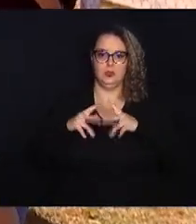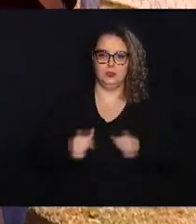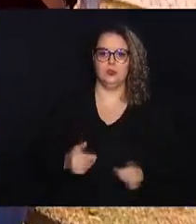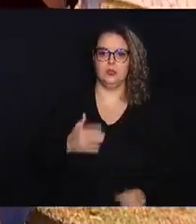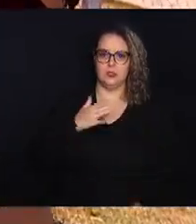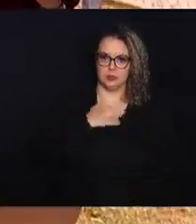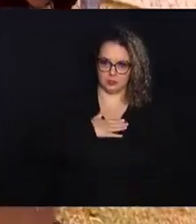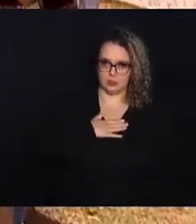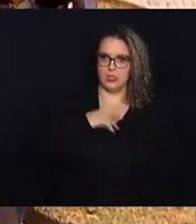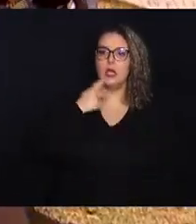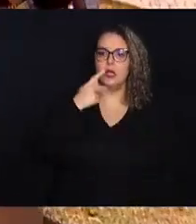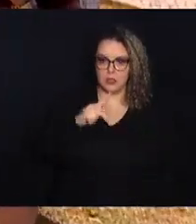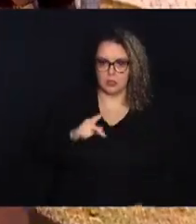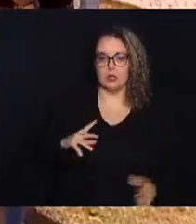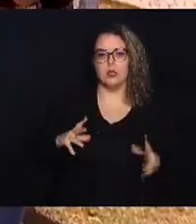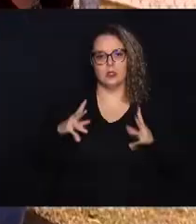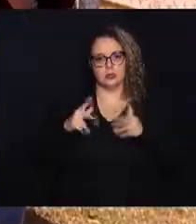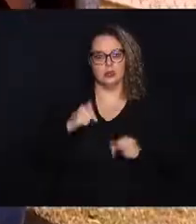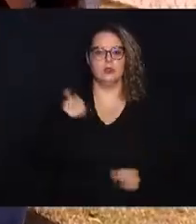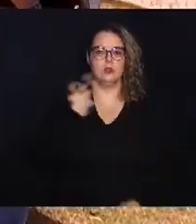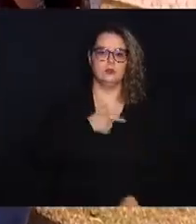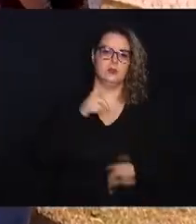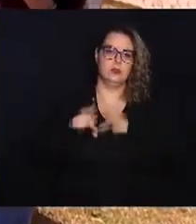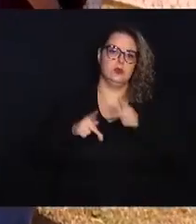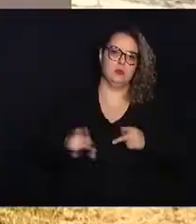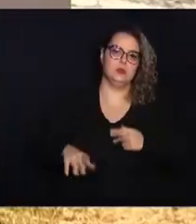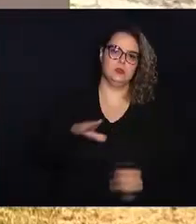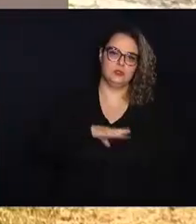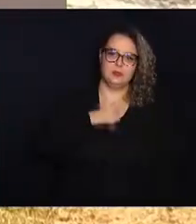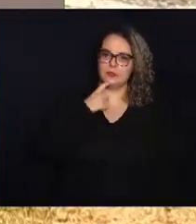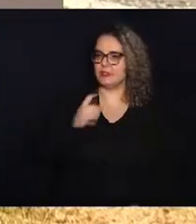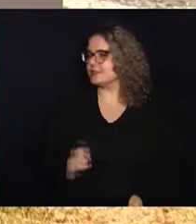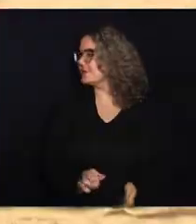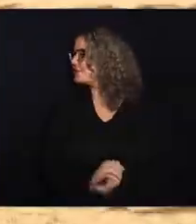minha, ela é sua, ela é nossa. Ela é da população de Campinas.